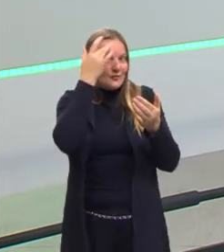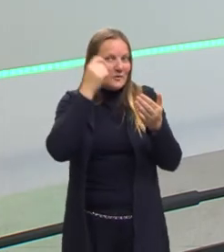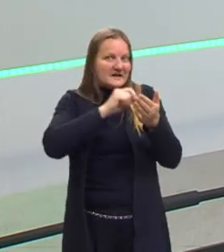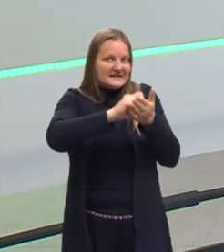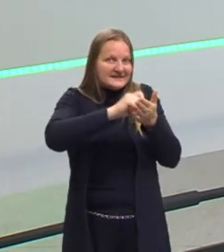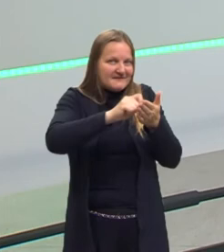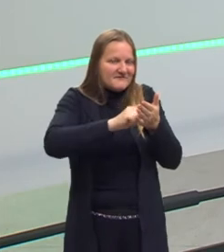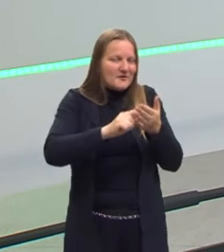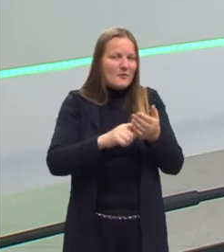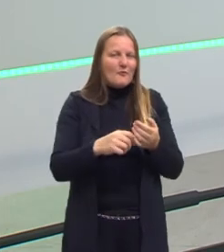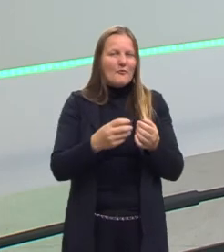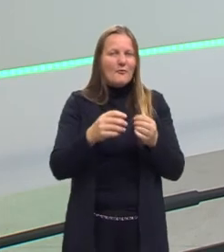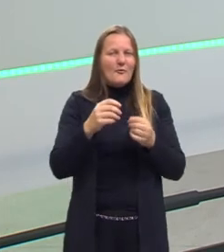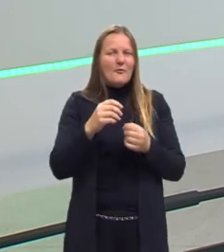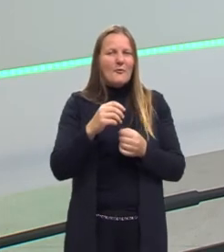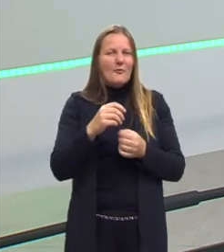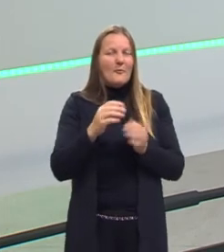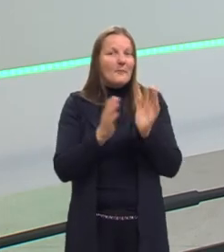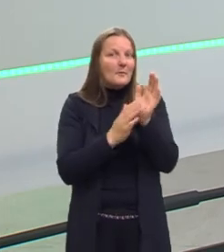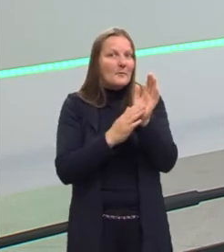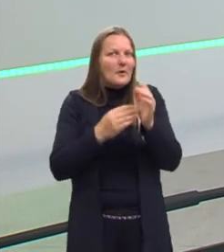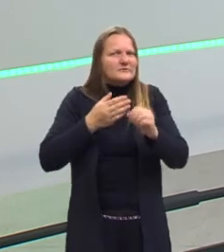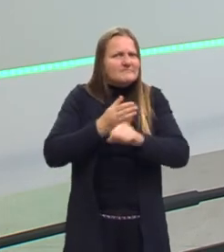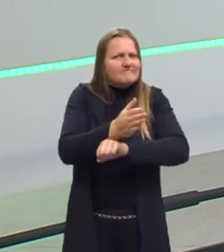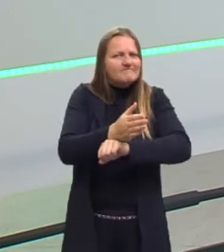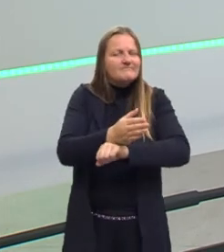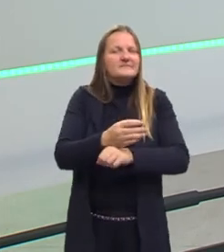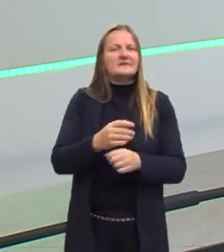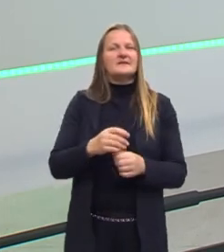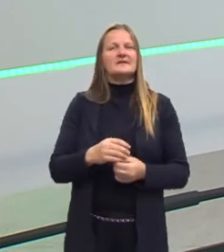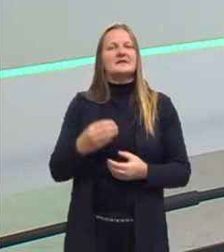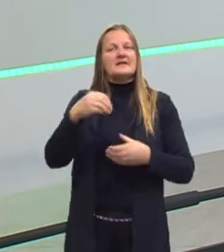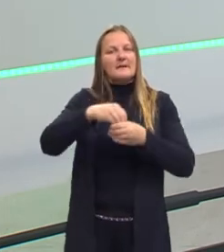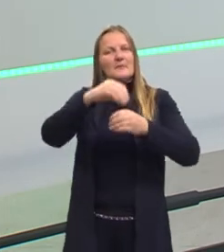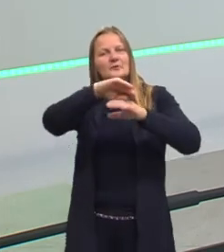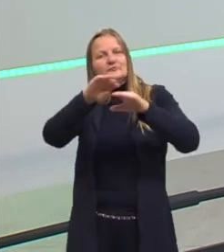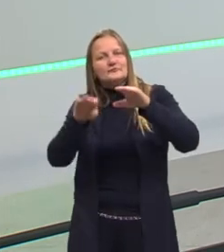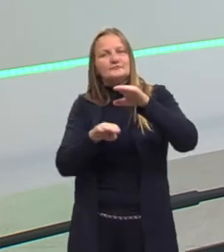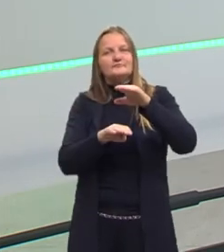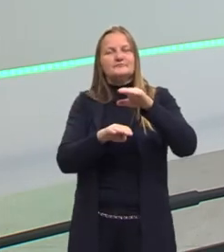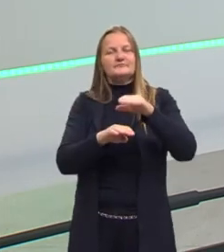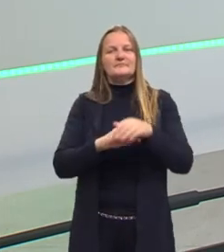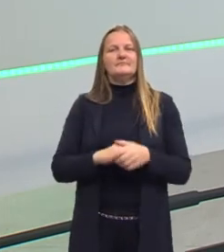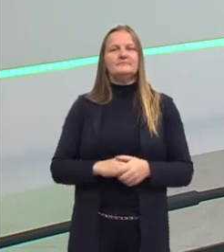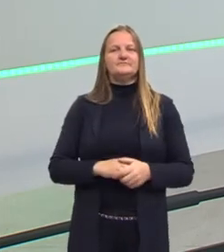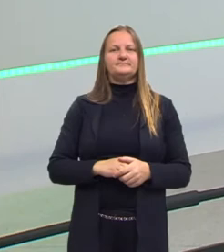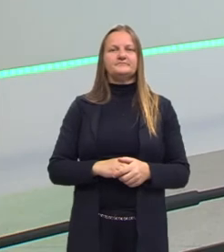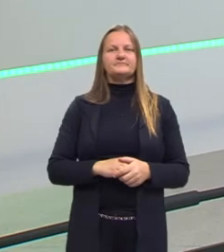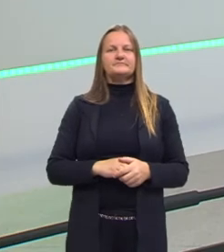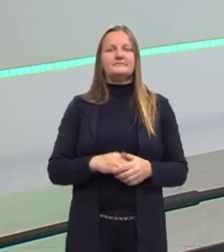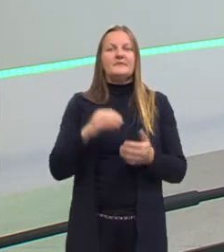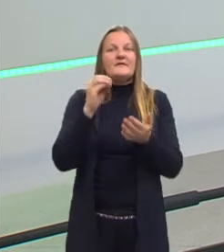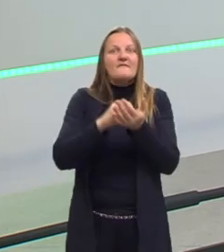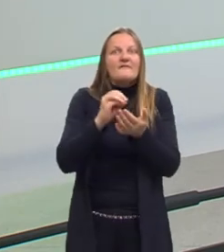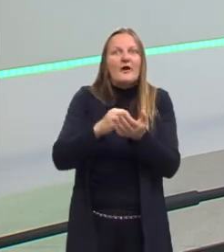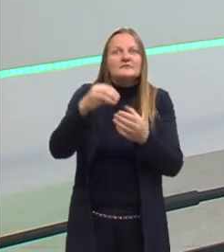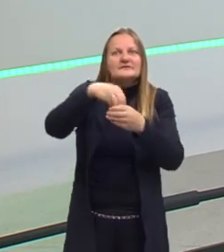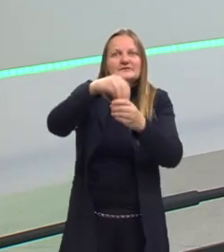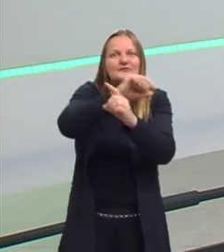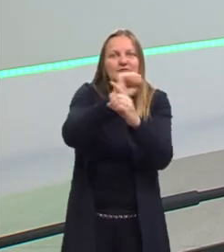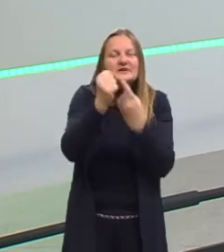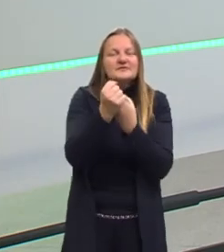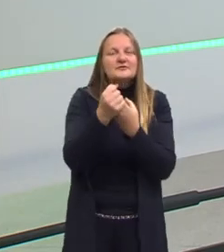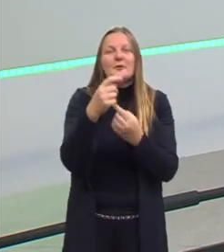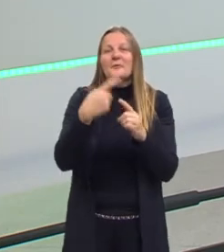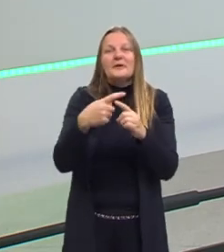antecipando com uma situação hipotética a proposta de intervir dentro dessa temática que é um problema né na sociedade a